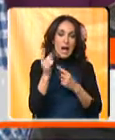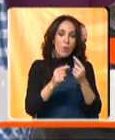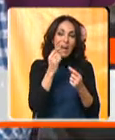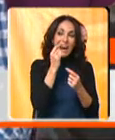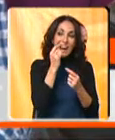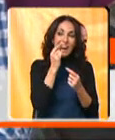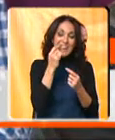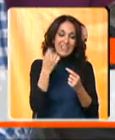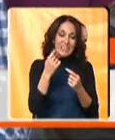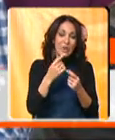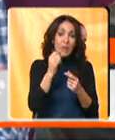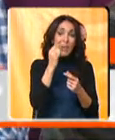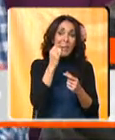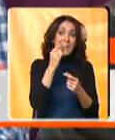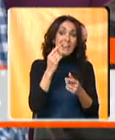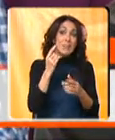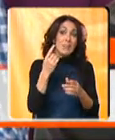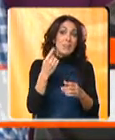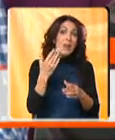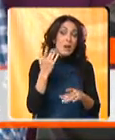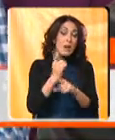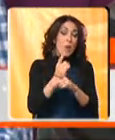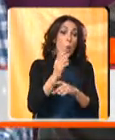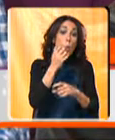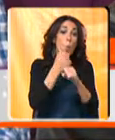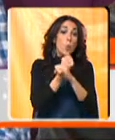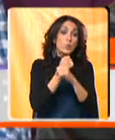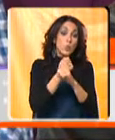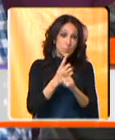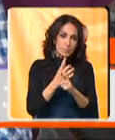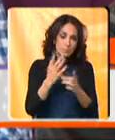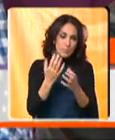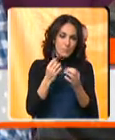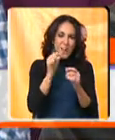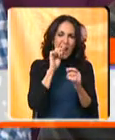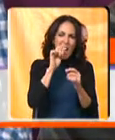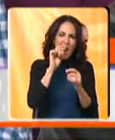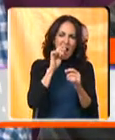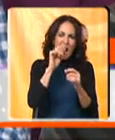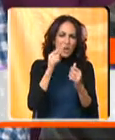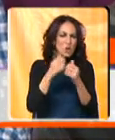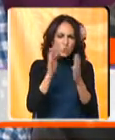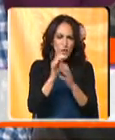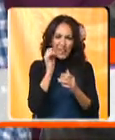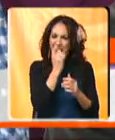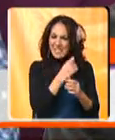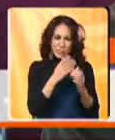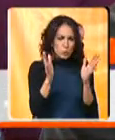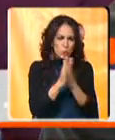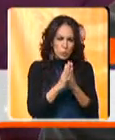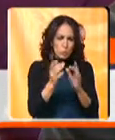dentes, os dentes mantêm o osso. Isso é bom. Os dentes não eram viáveis, abanavam, não sim, eram viáveis, mas não todos, interessa,